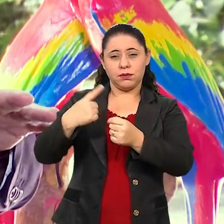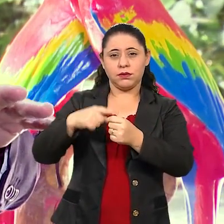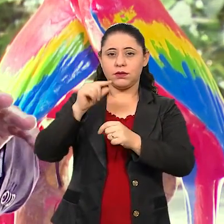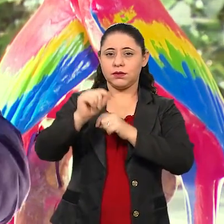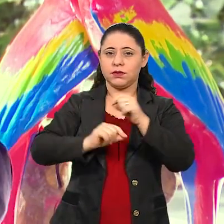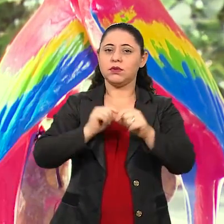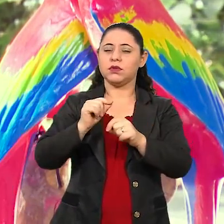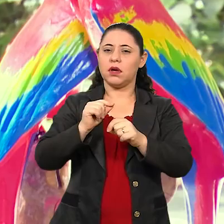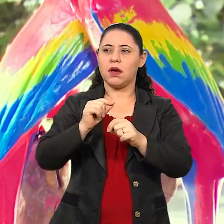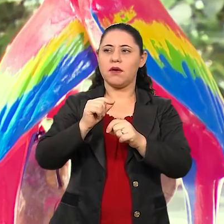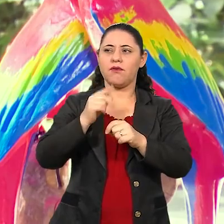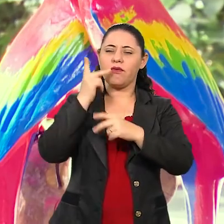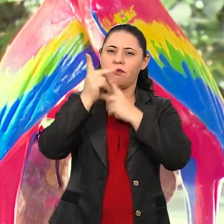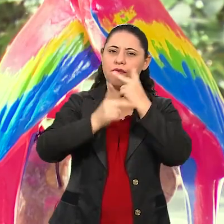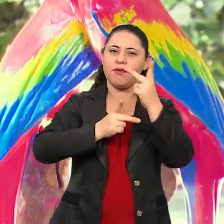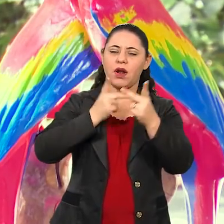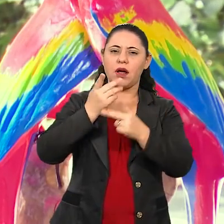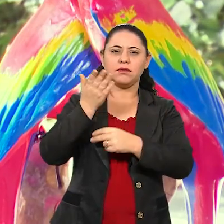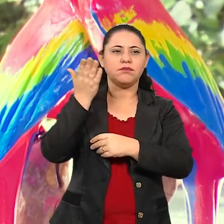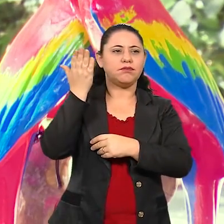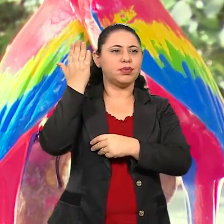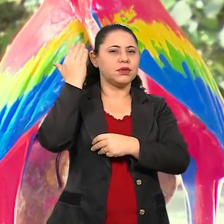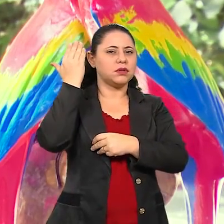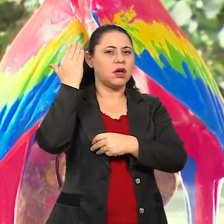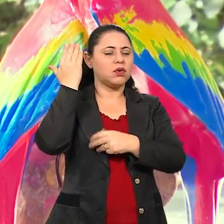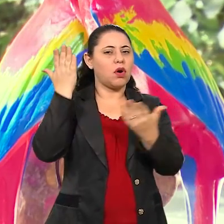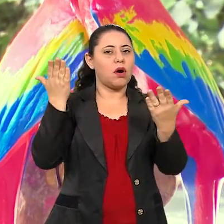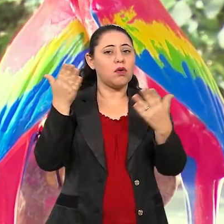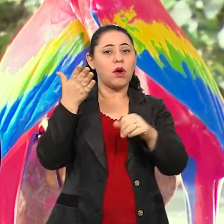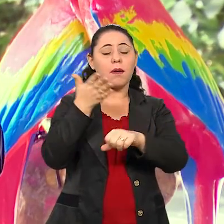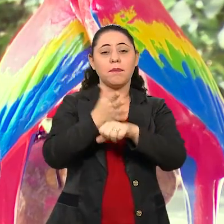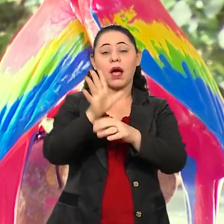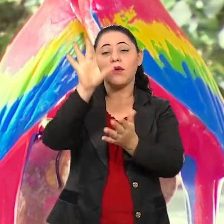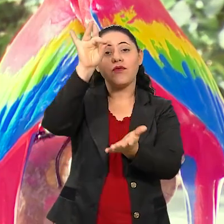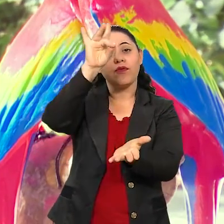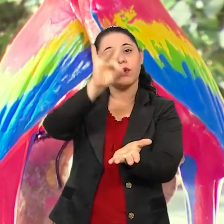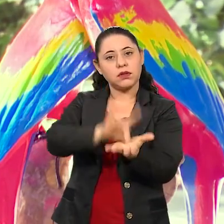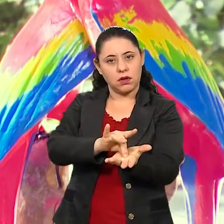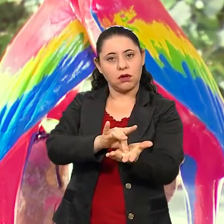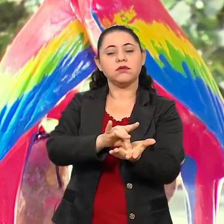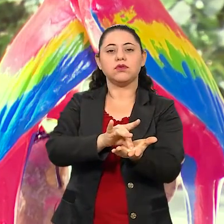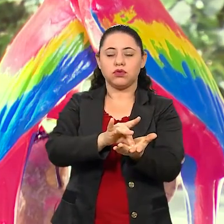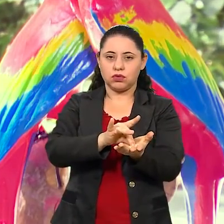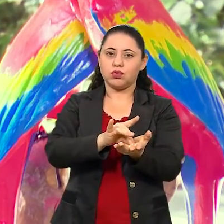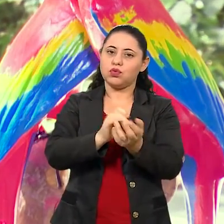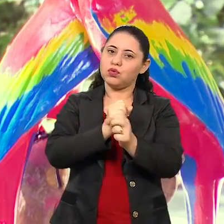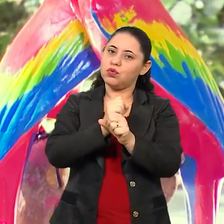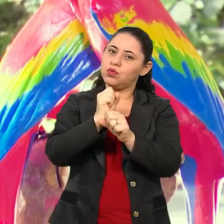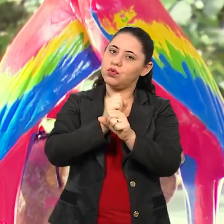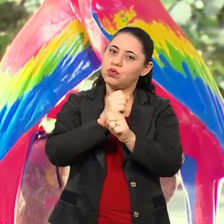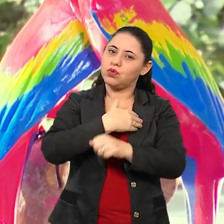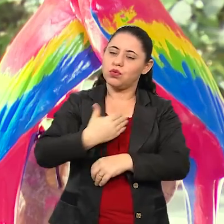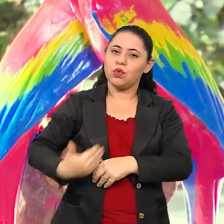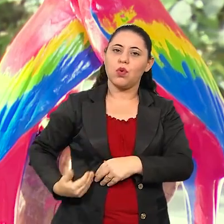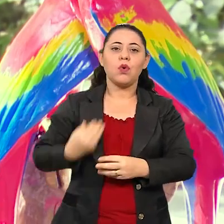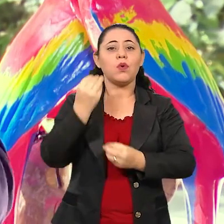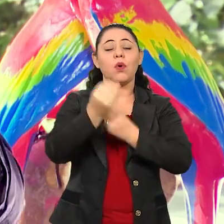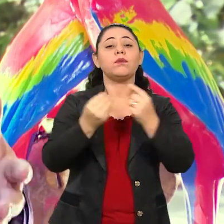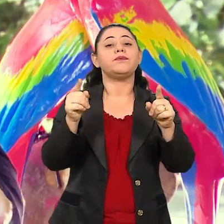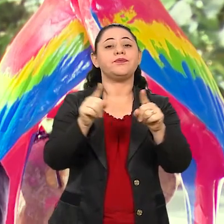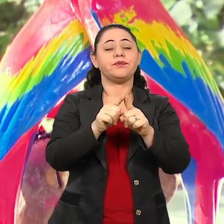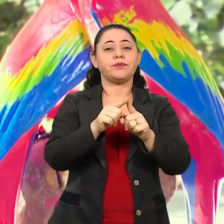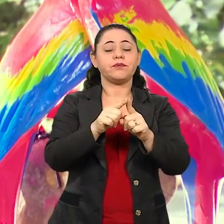que era algo falado ele se tornou prática ele tornou realidade nesses anos de governo